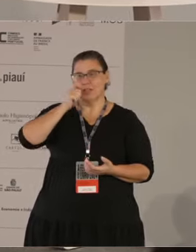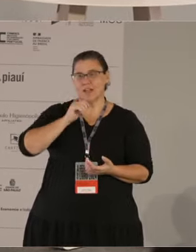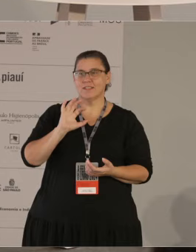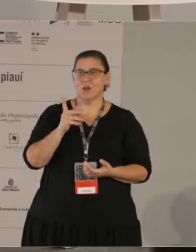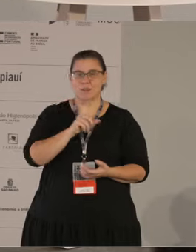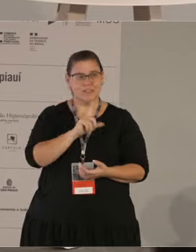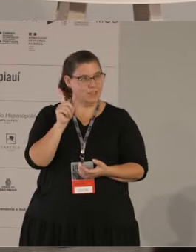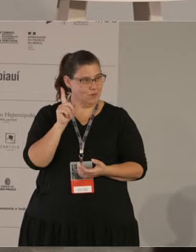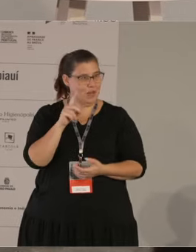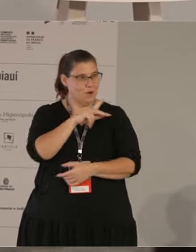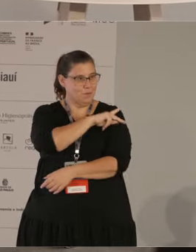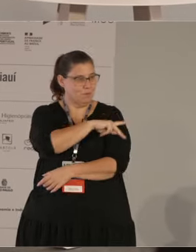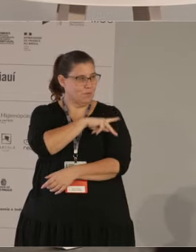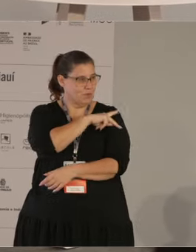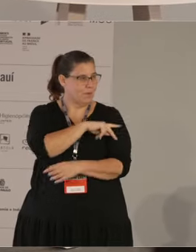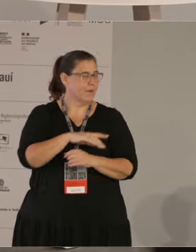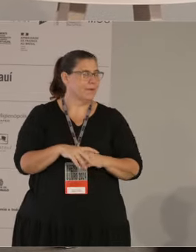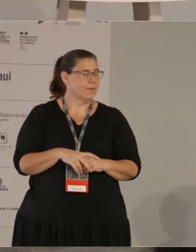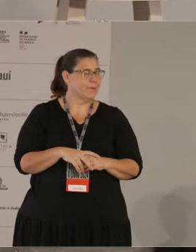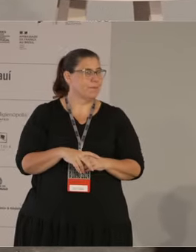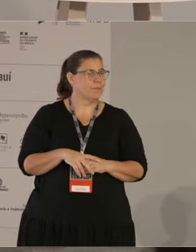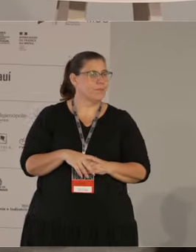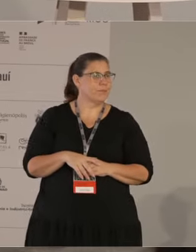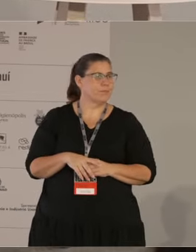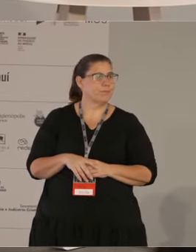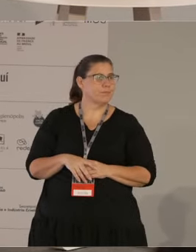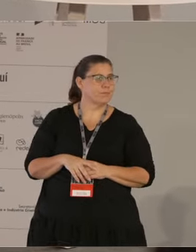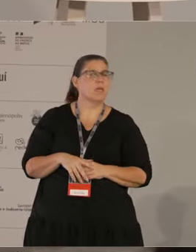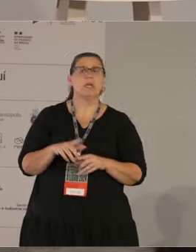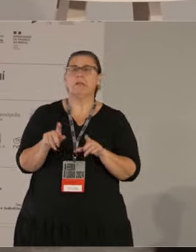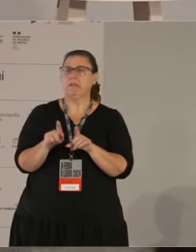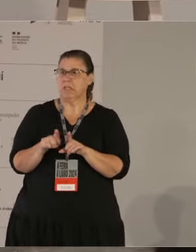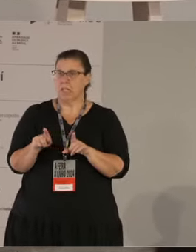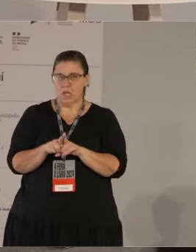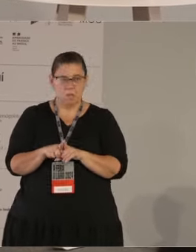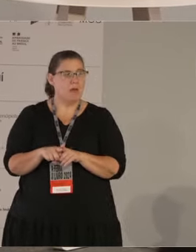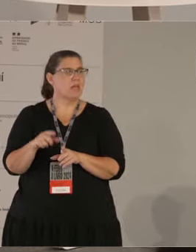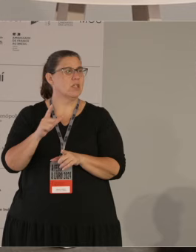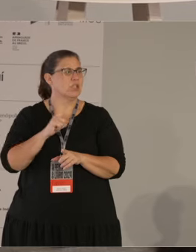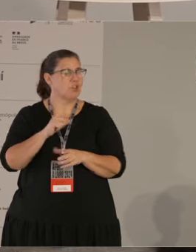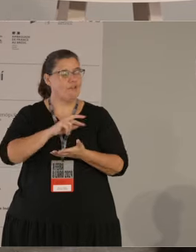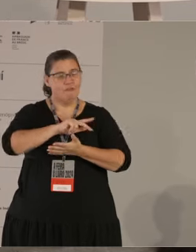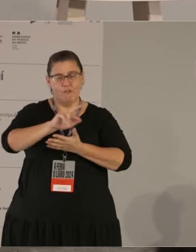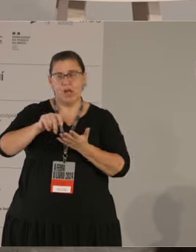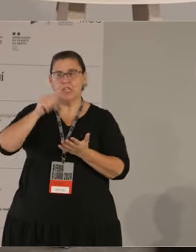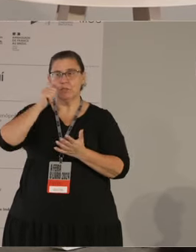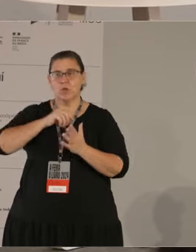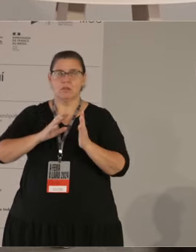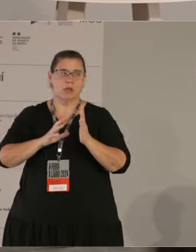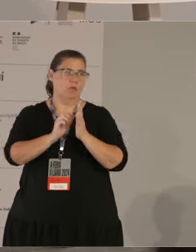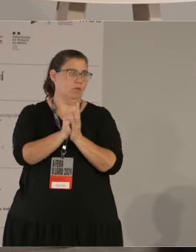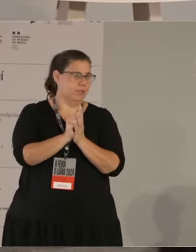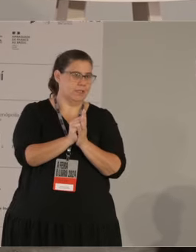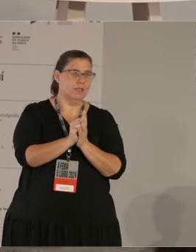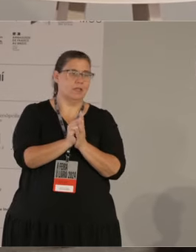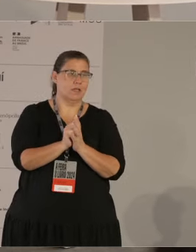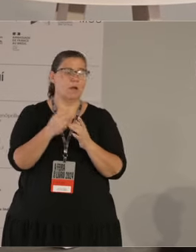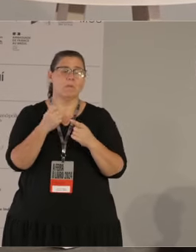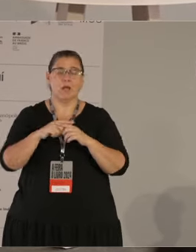Né, e ela empregava também muitas mulheres. Né, eles falam as mulheres de Niede, porque